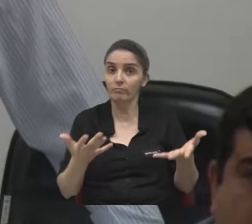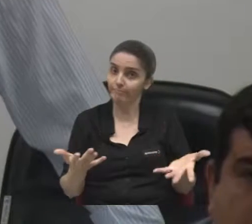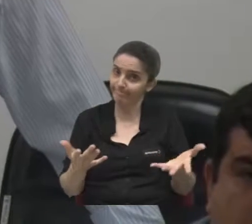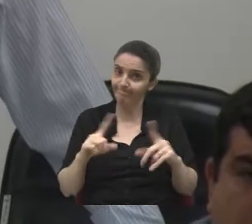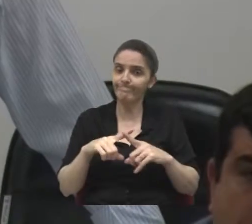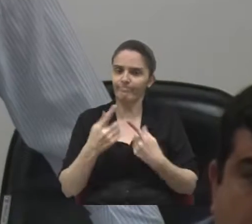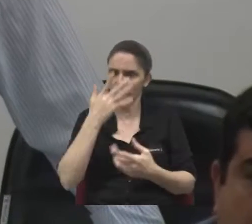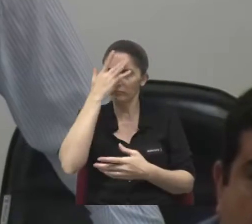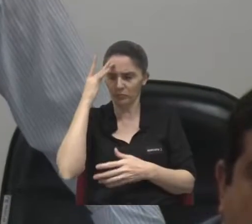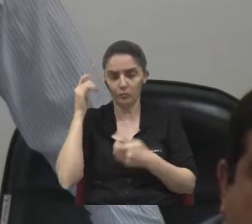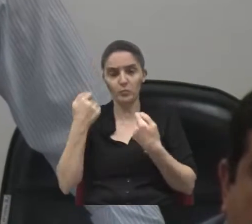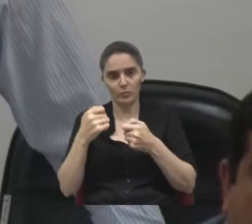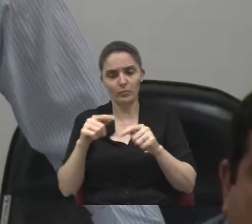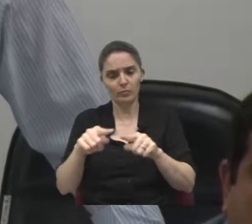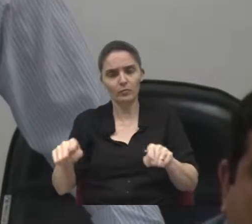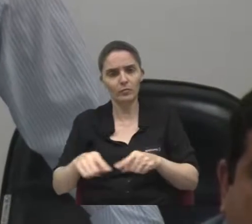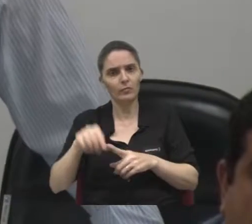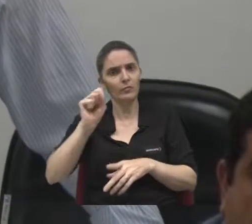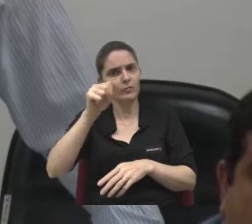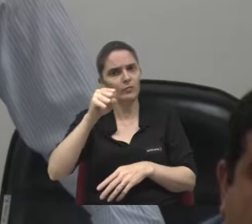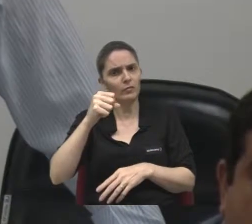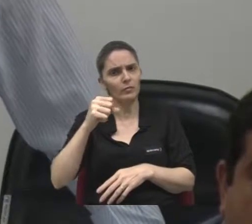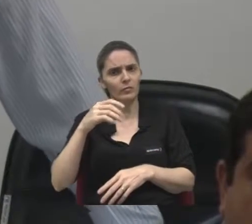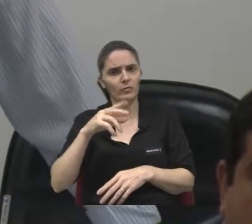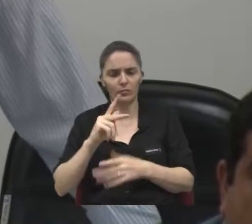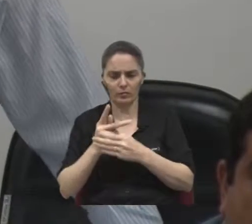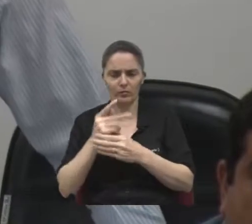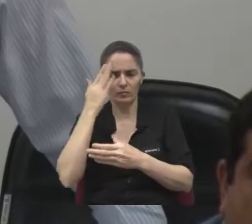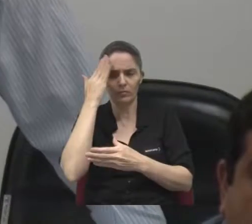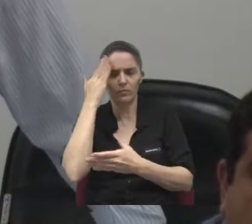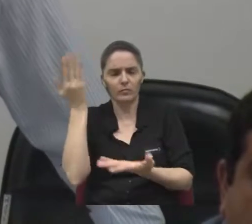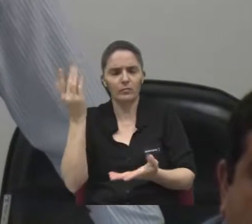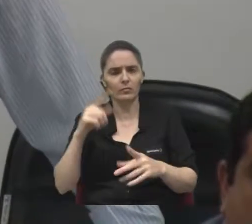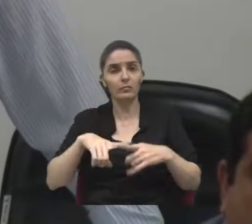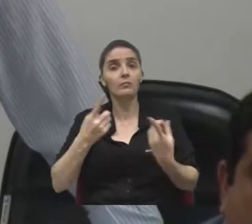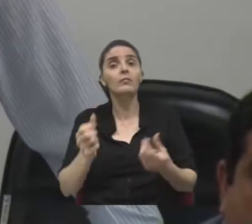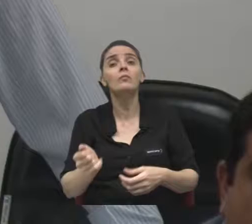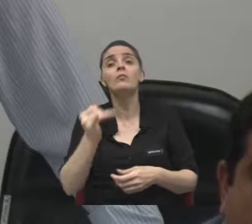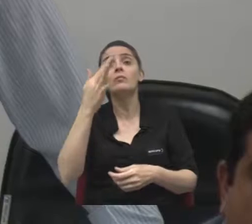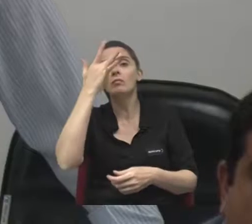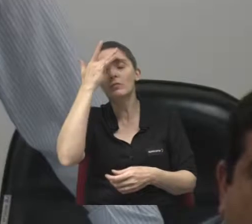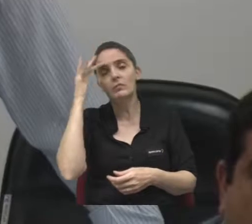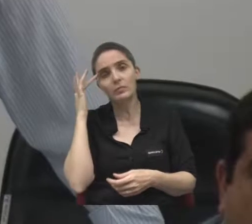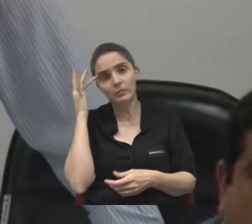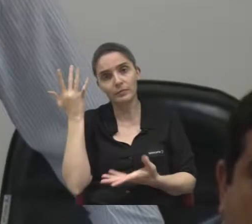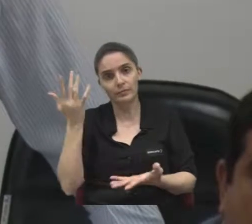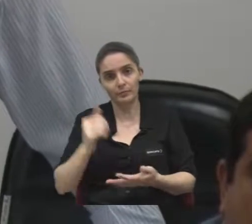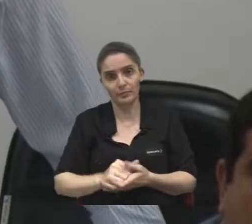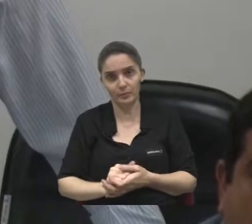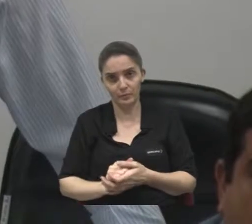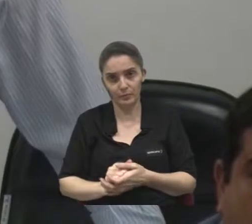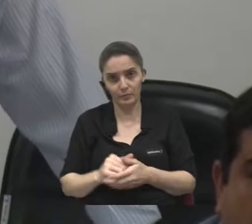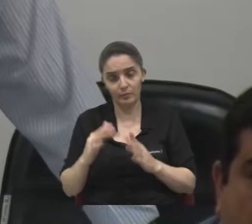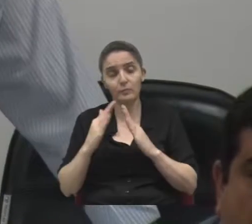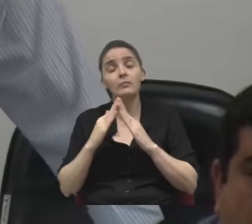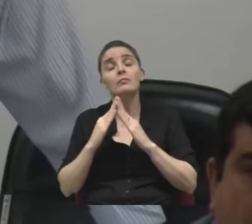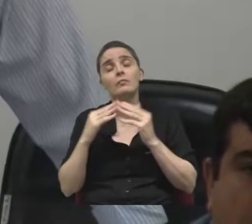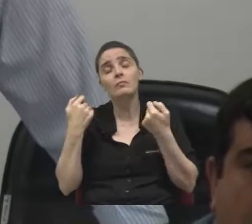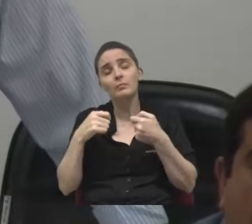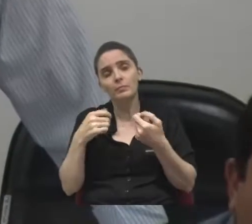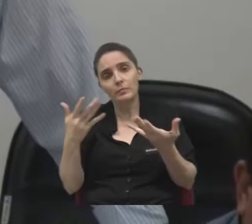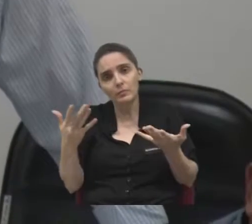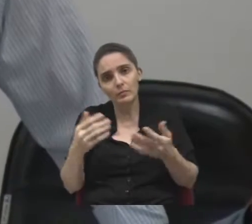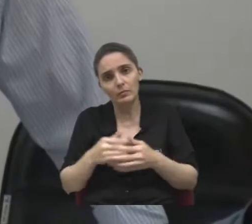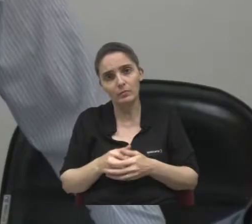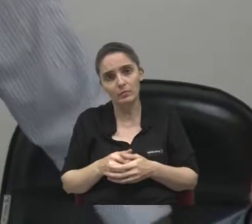pessoas que estão precisando de terra e estão precisando de habitação. Mas quantas famílias não estão precisando de habitação? Aí você vai resolver o